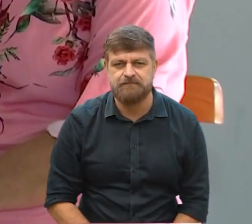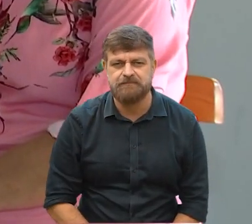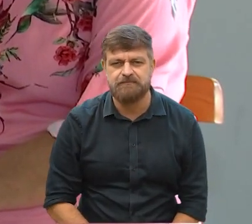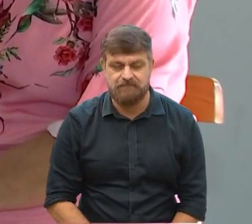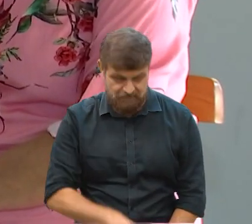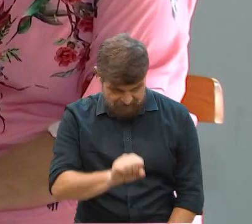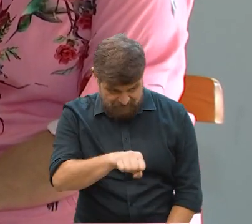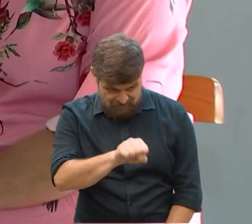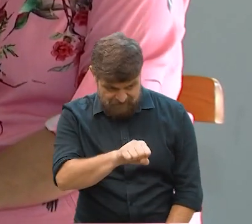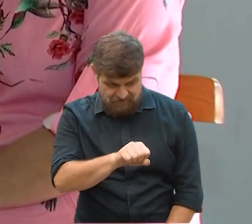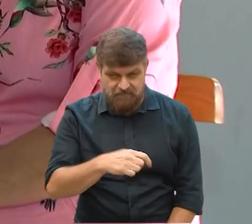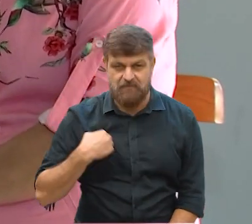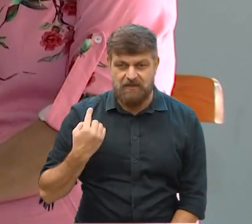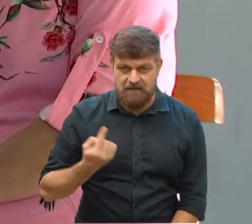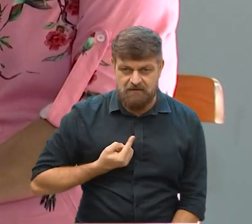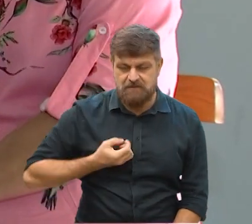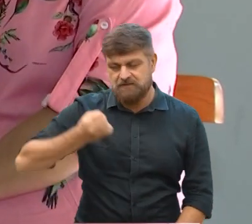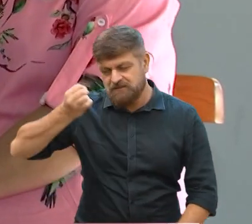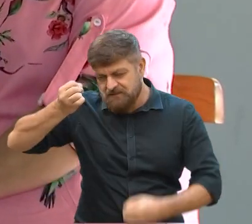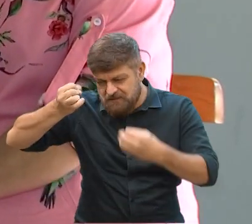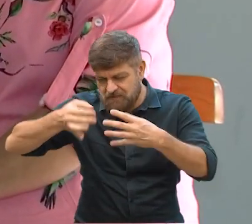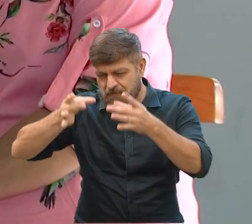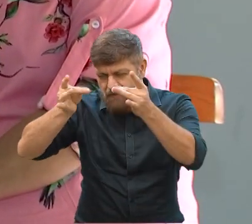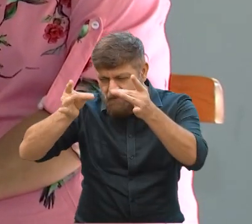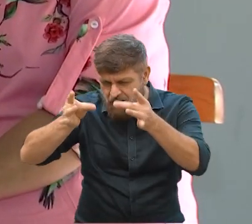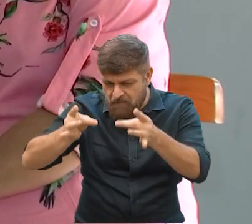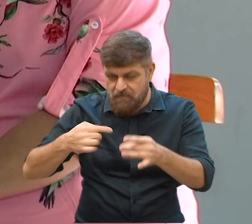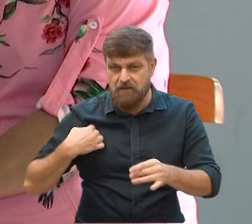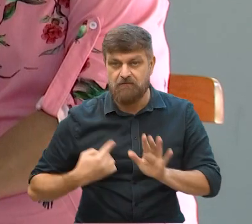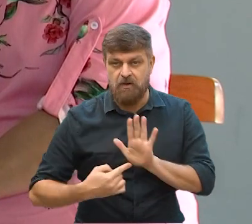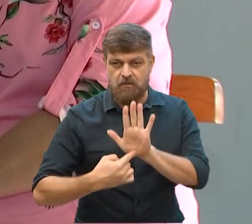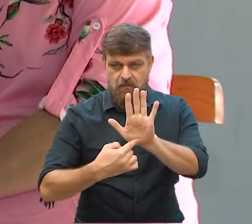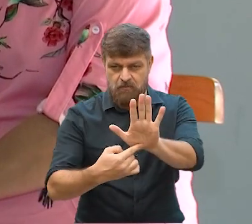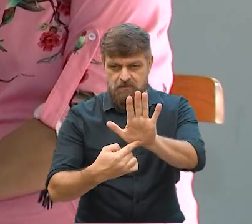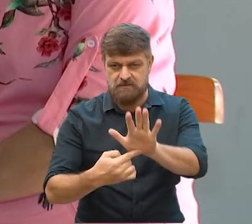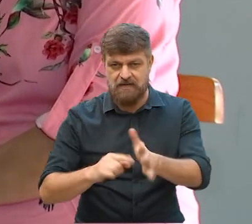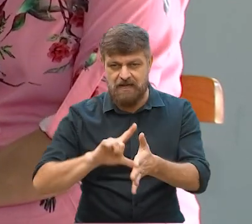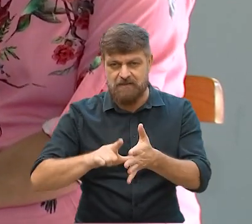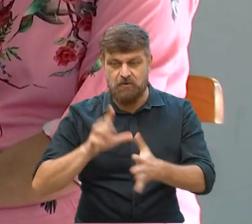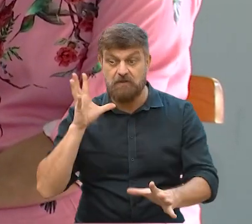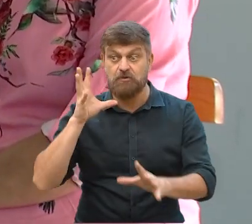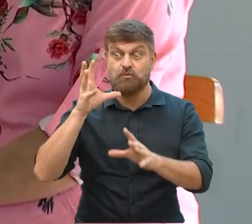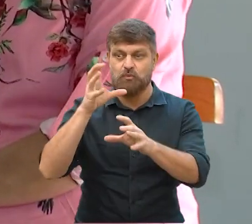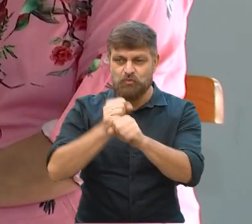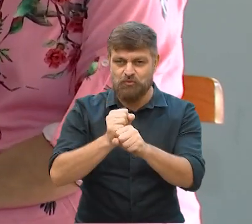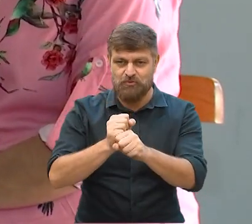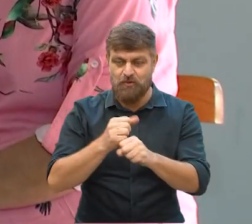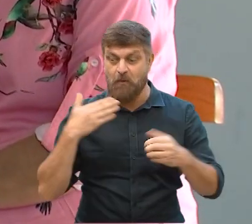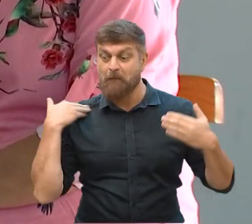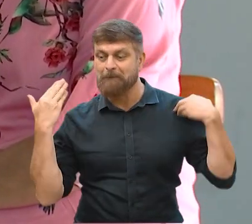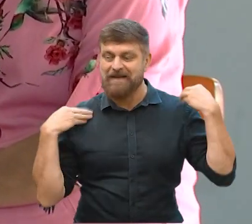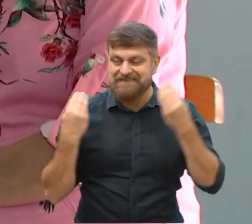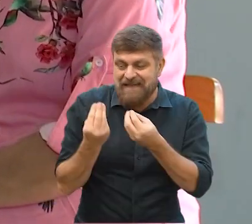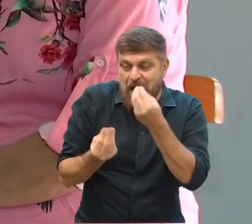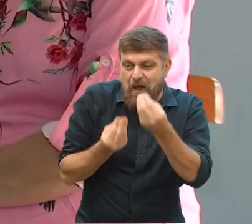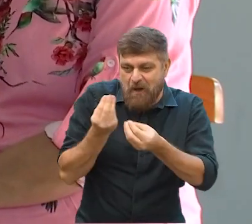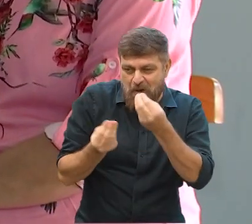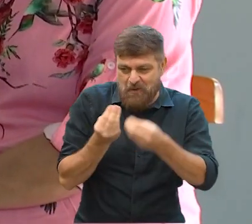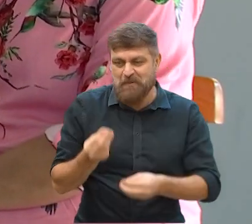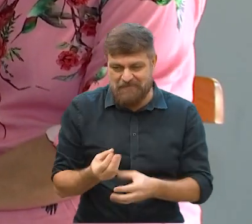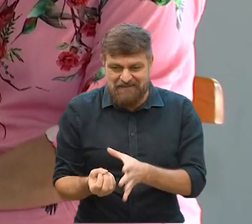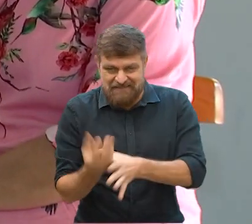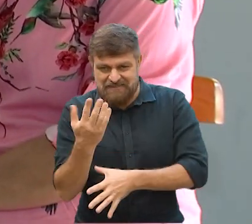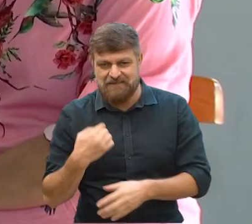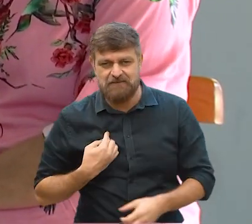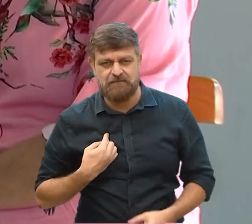reto, né? E aí Sim. Nós vamos mostrar para vocês tudo, esse passeio como foi, mas eu gostaria que o senhor